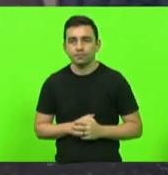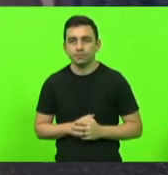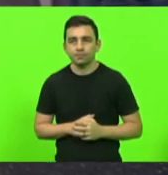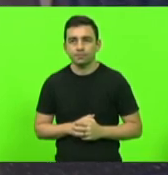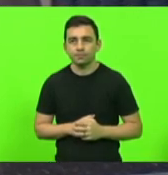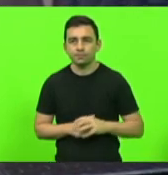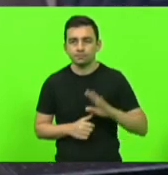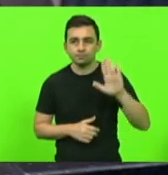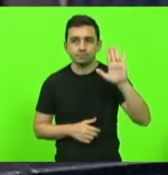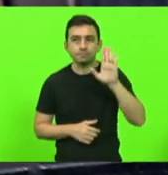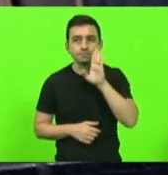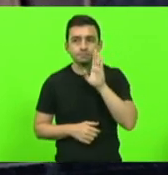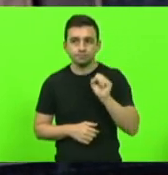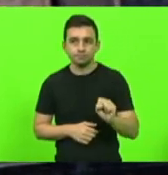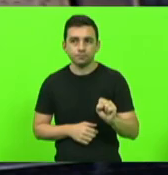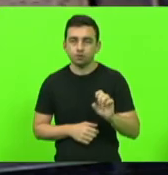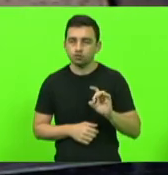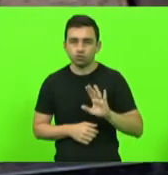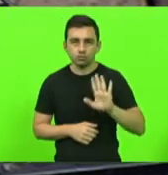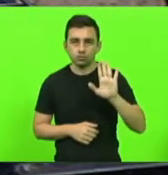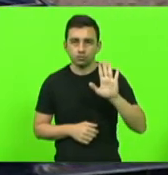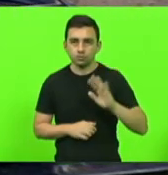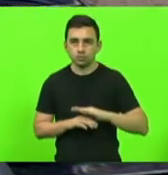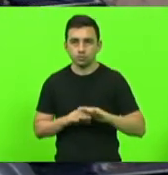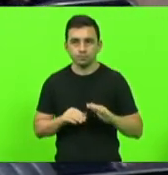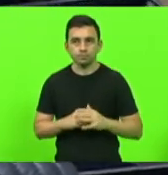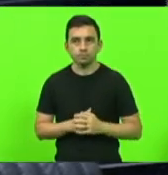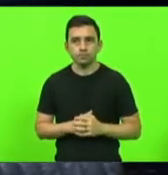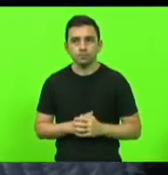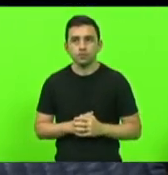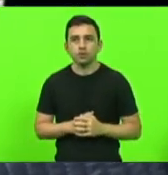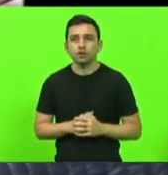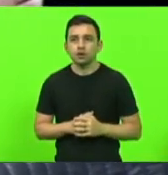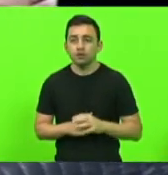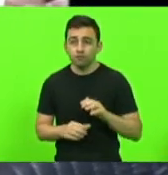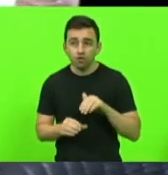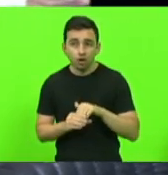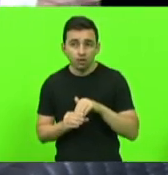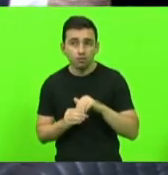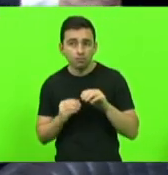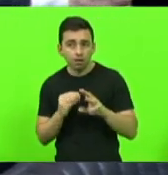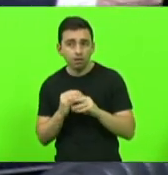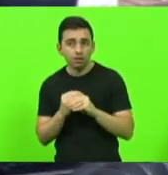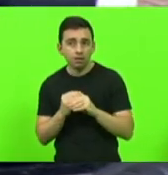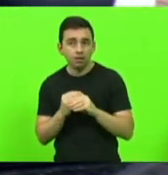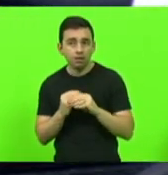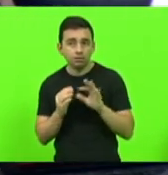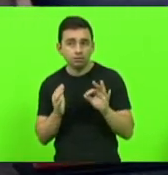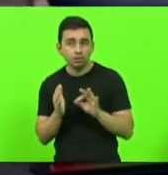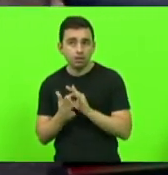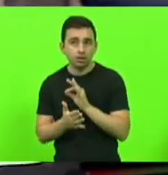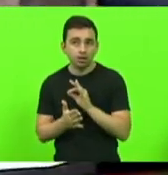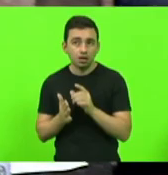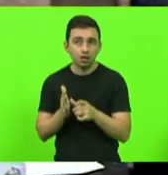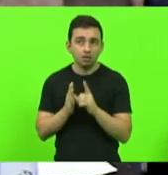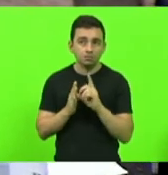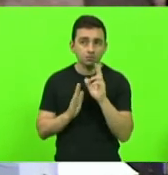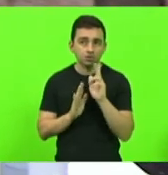na verdade, presidente, uma questão de ordem. Nós vamos votar a emenda em destaque antes do